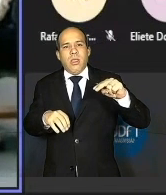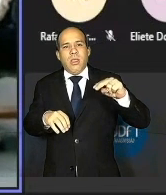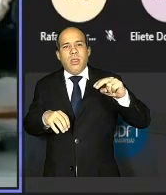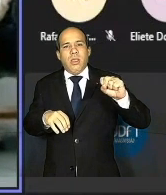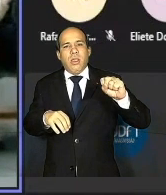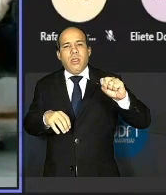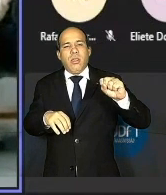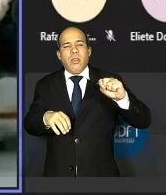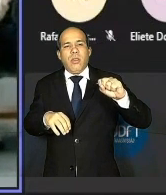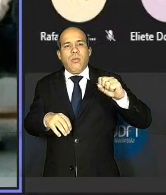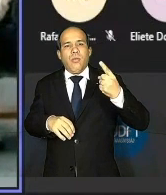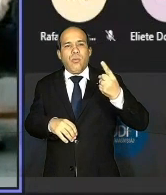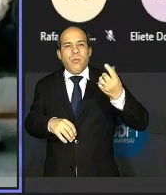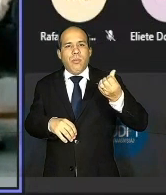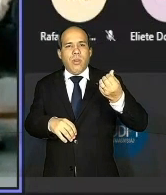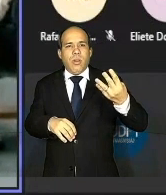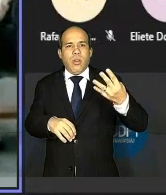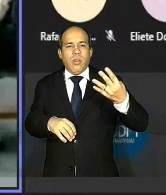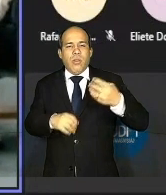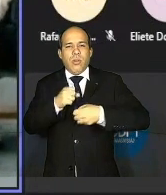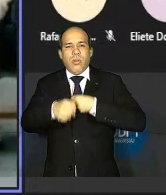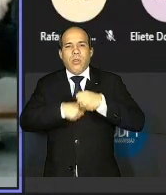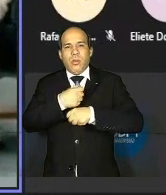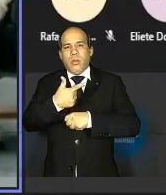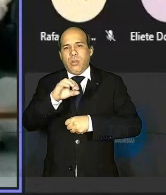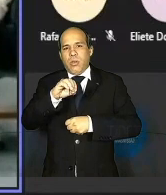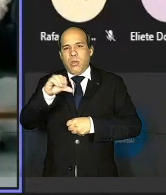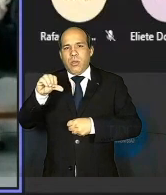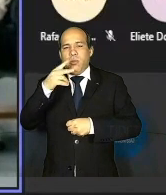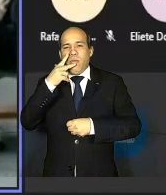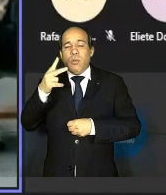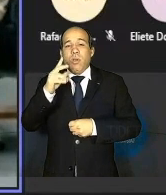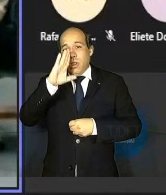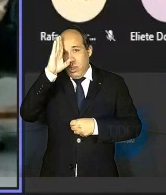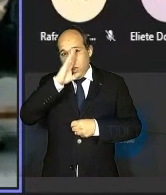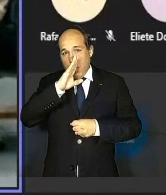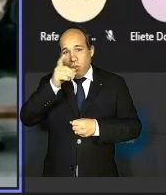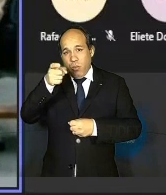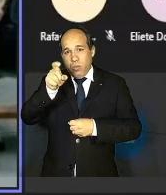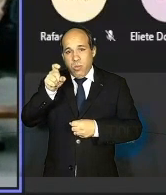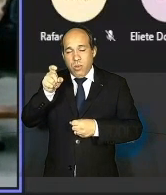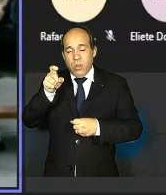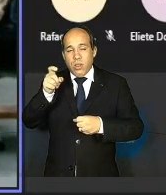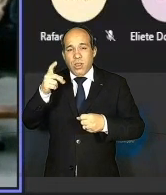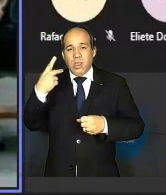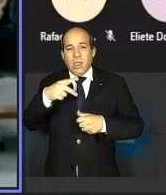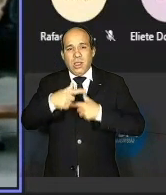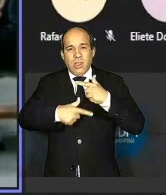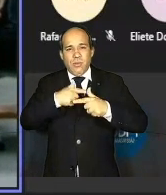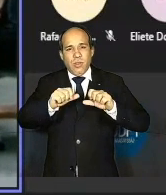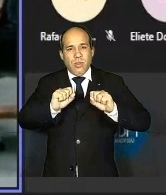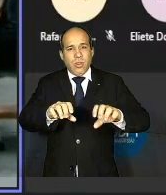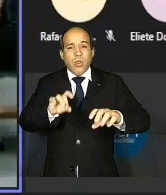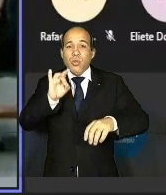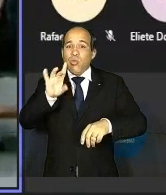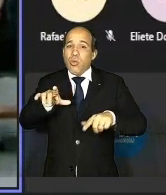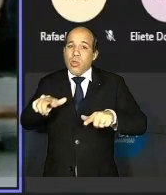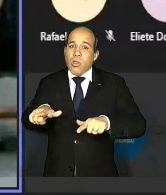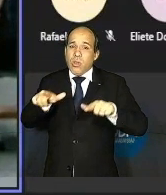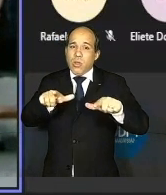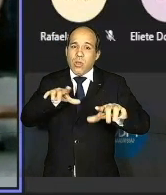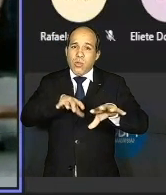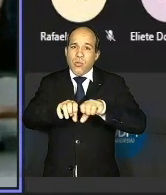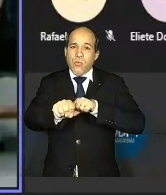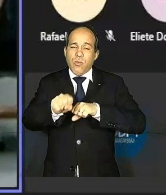parecer CNE-CES 164 de 2009, o MEC concluiu que a gratuidade na cobrança de taxa por serviços educacionais